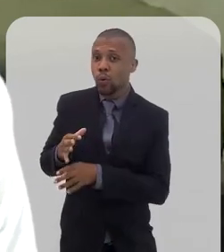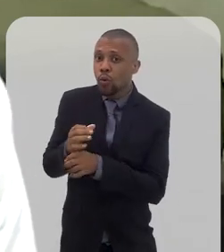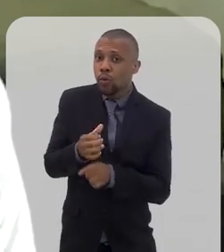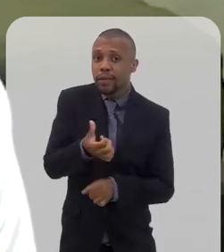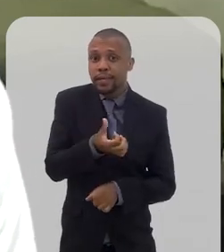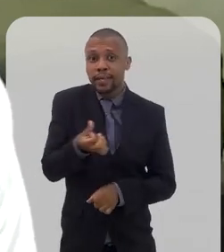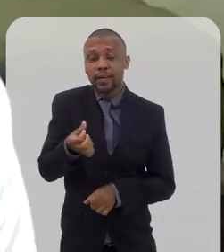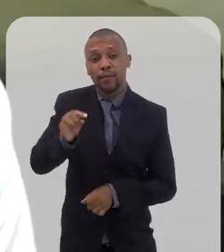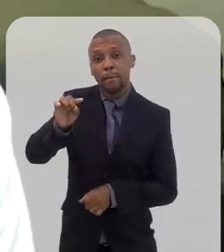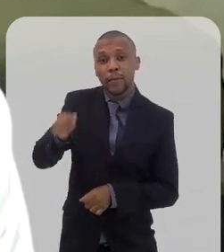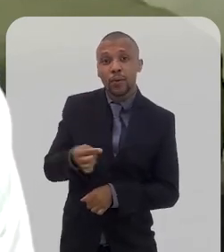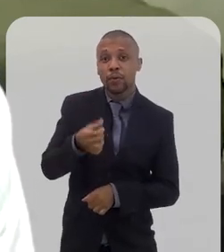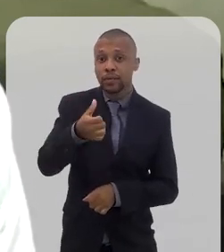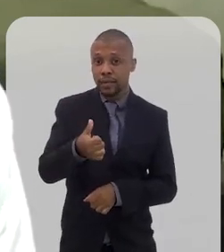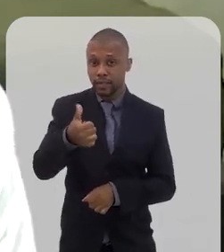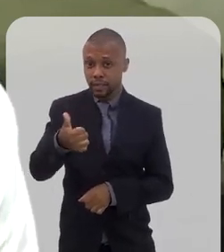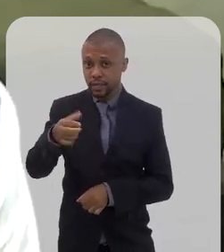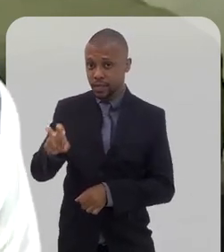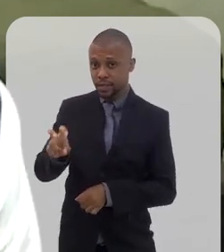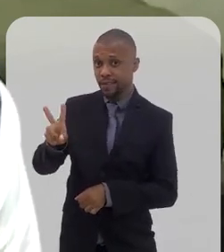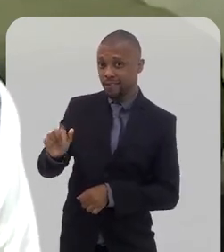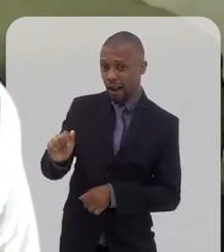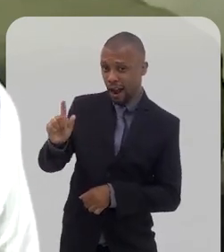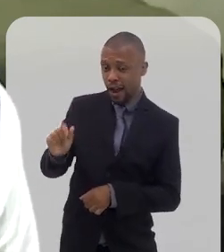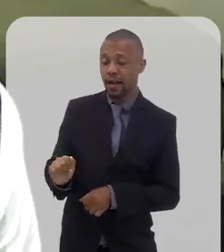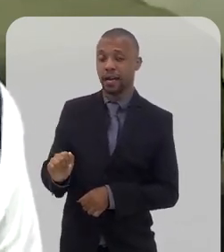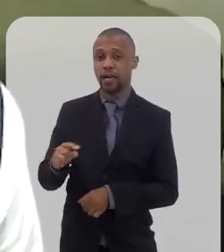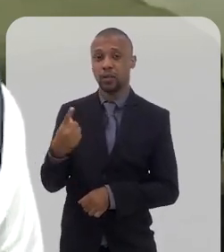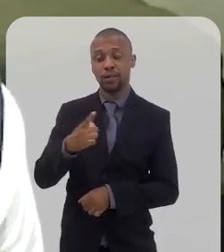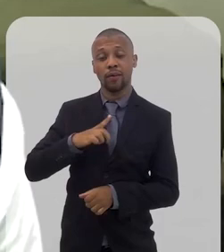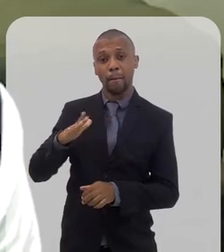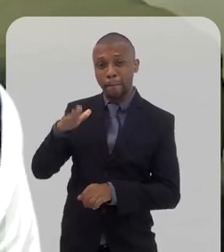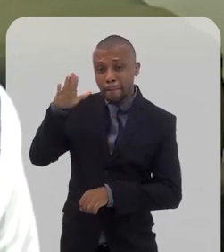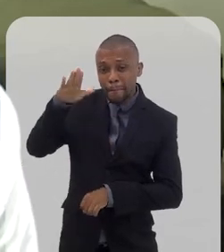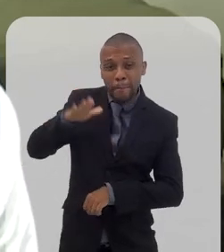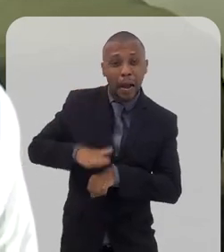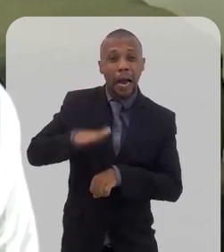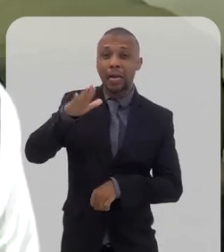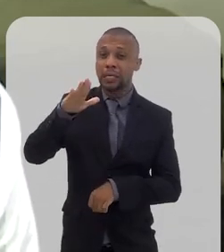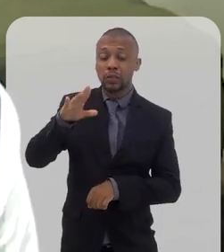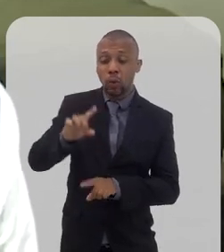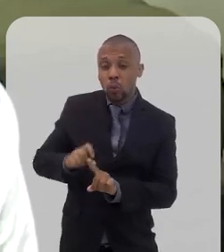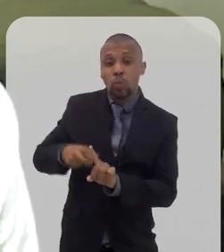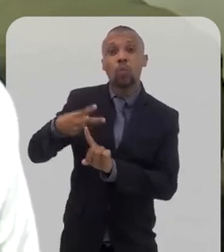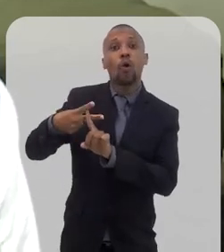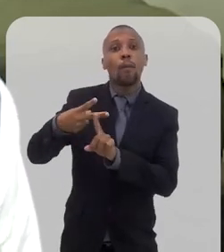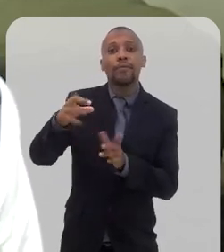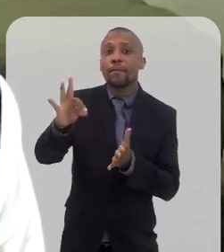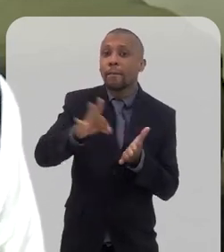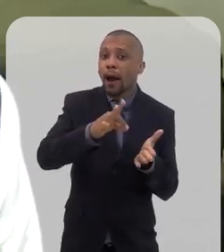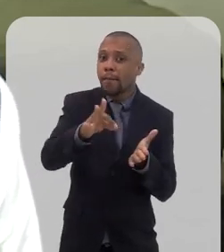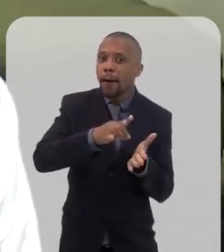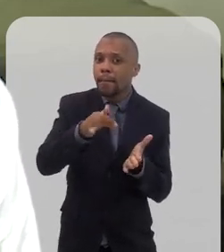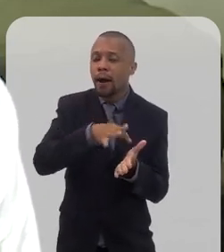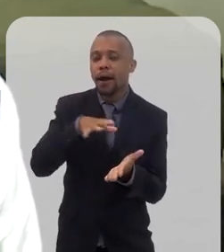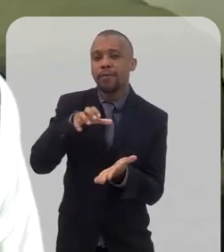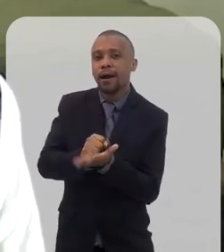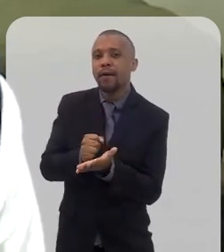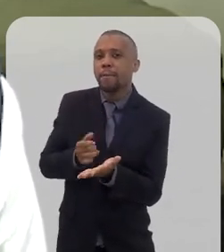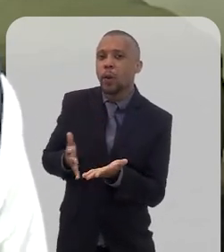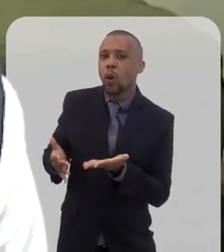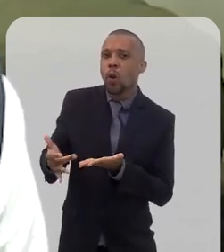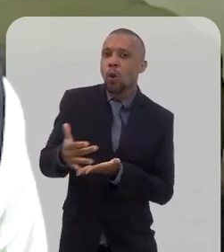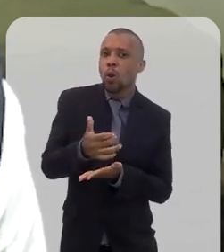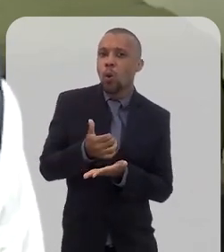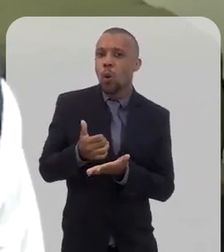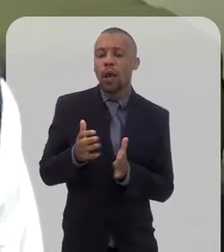foram 16.115 vagas, né, e nós tivemos mais do que um inscrito por vaga, aí quase o dobro de inscrições por